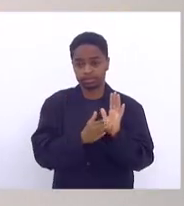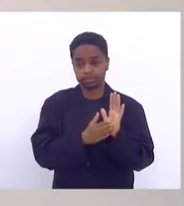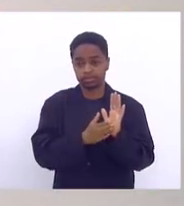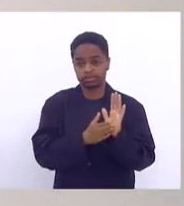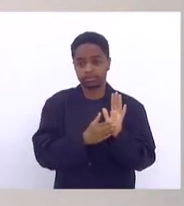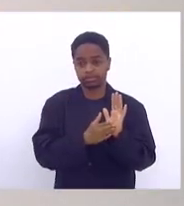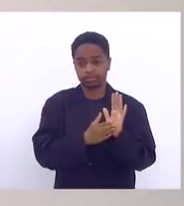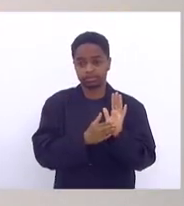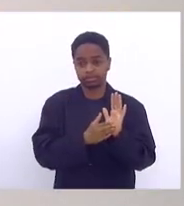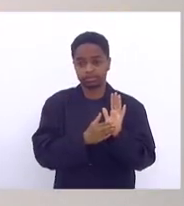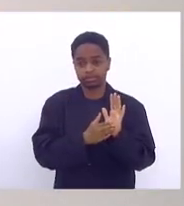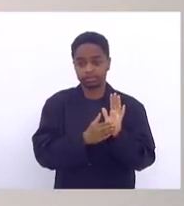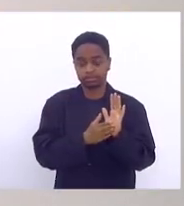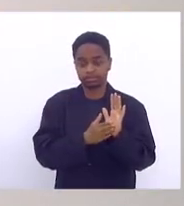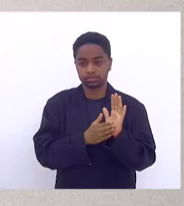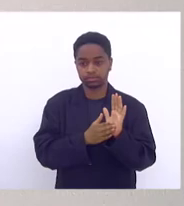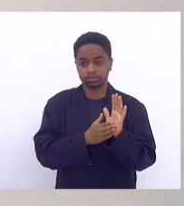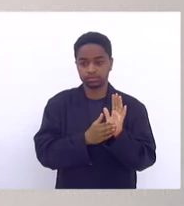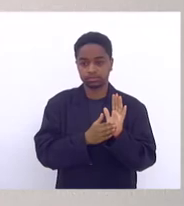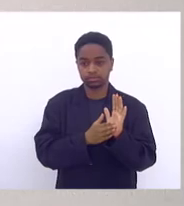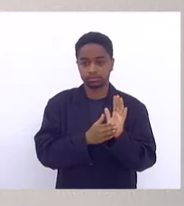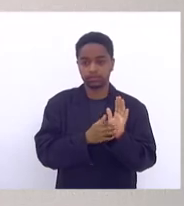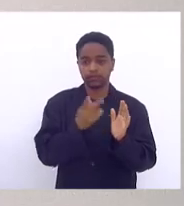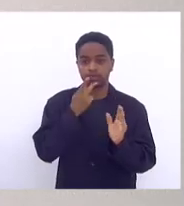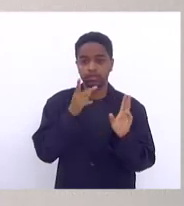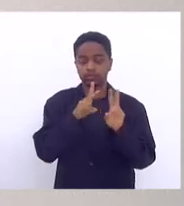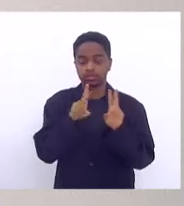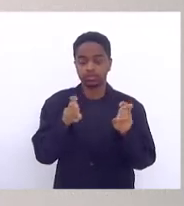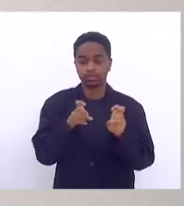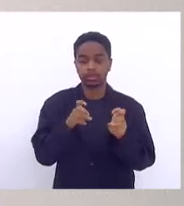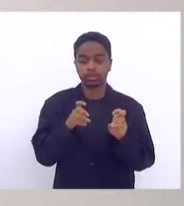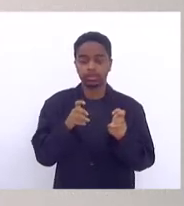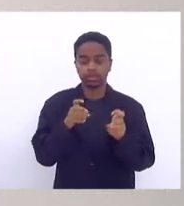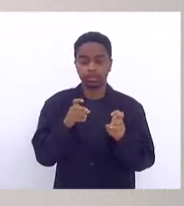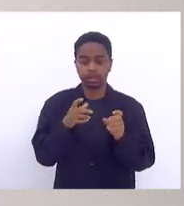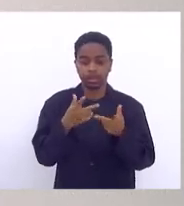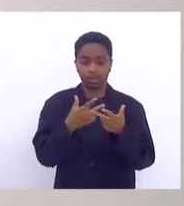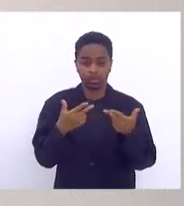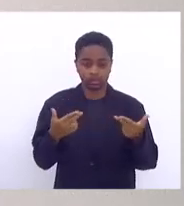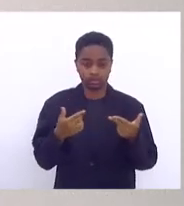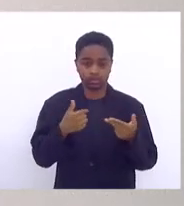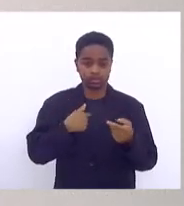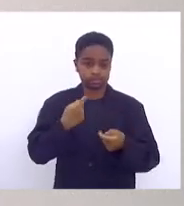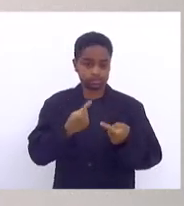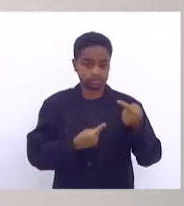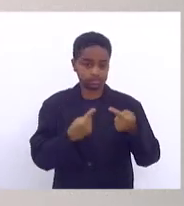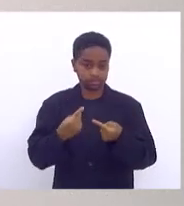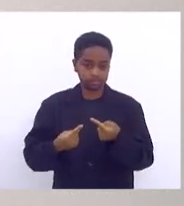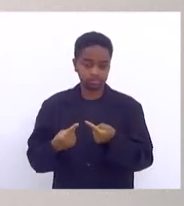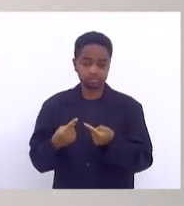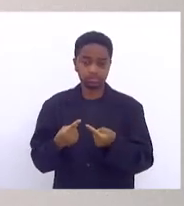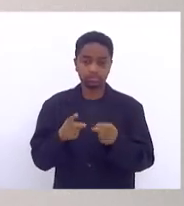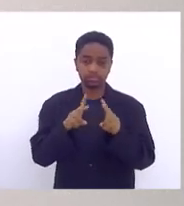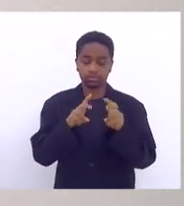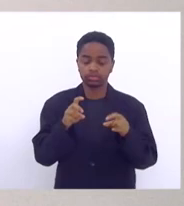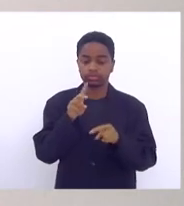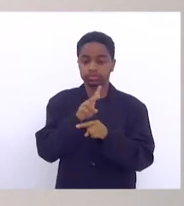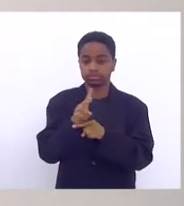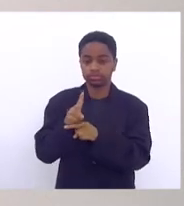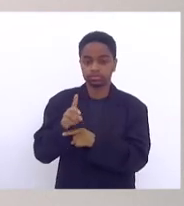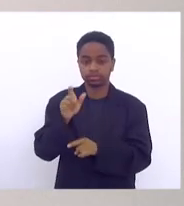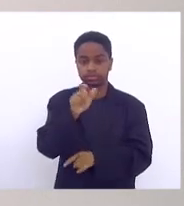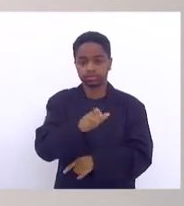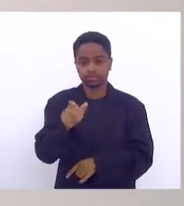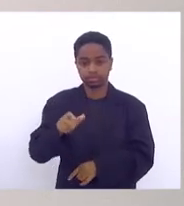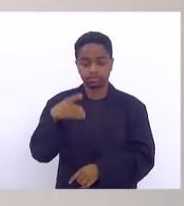eh Dr Robson No que diz respeito ao tema que me foi proposto o eh a imunidade parlamentar Então essa é a